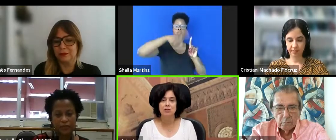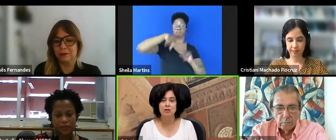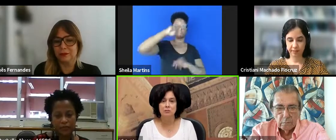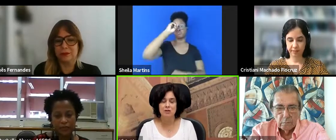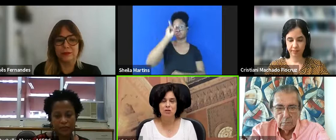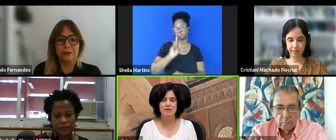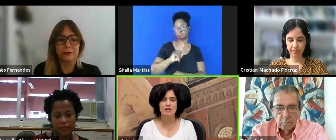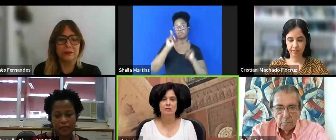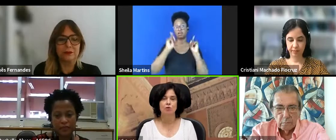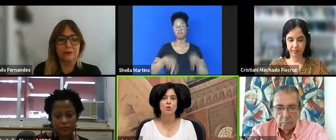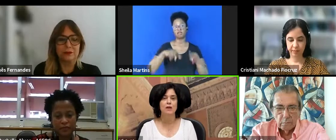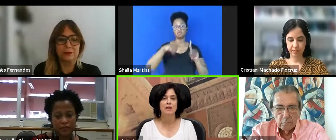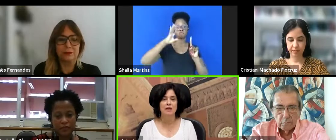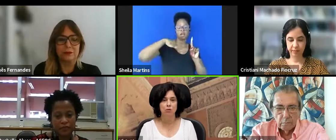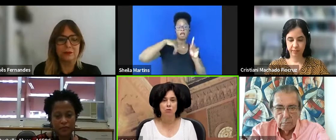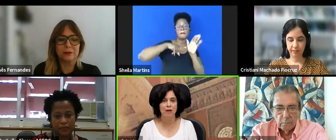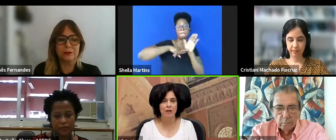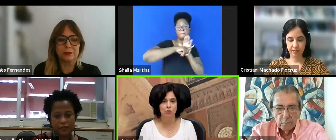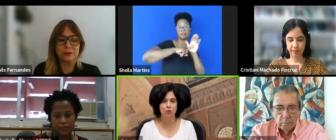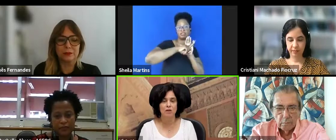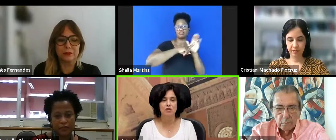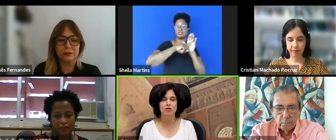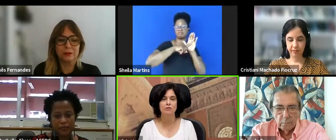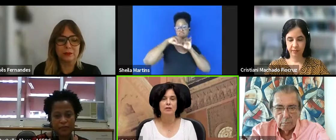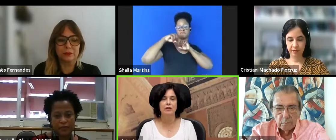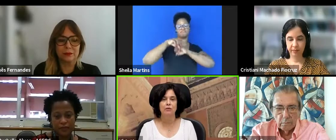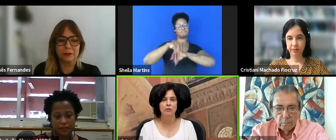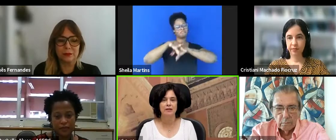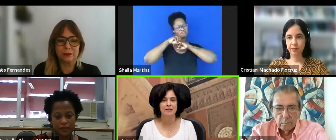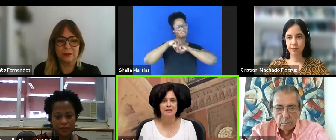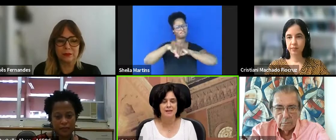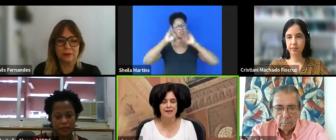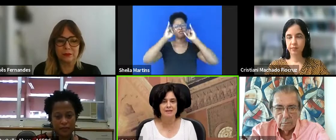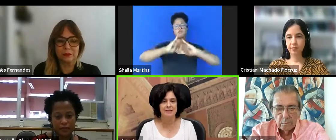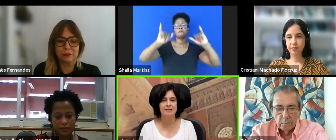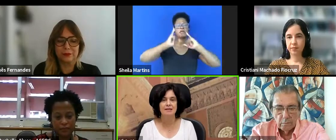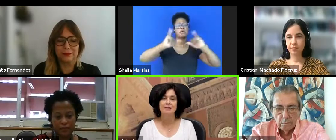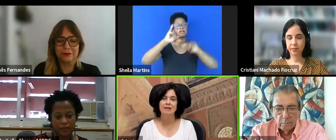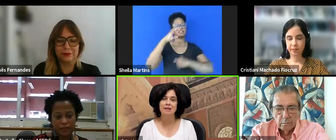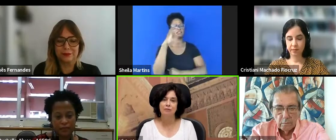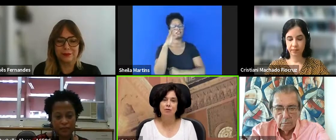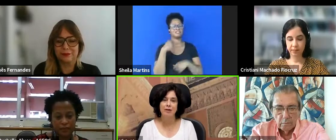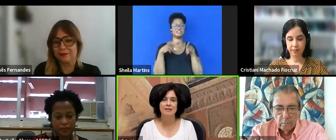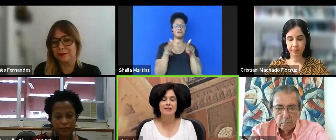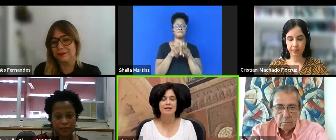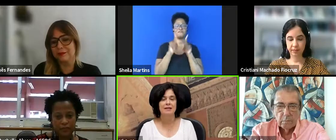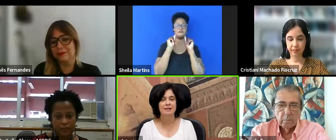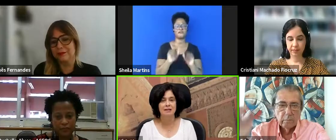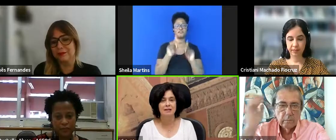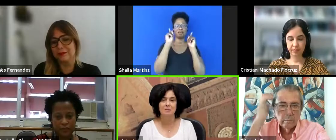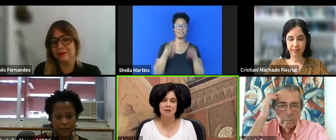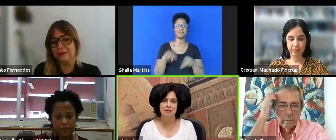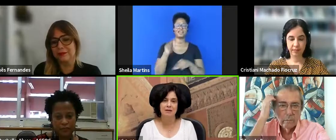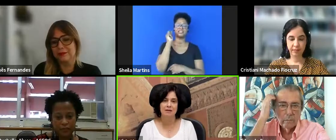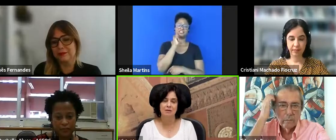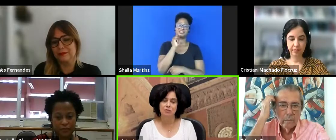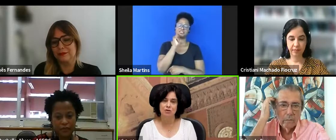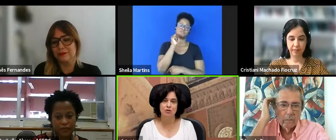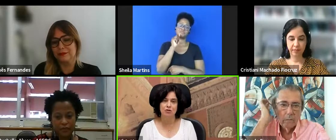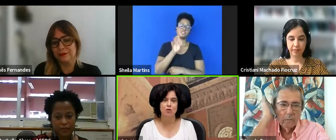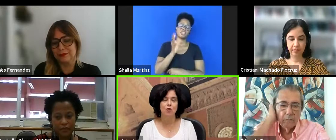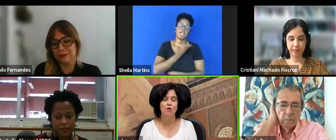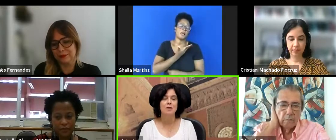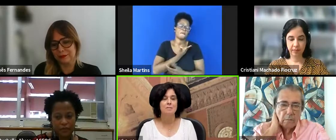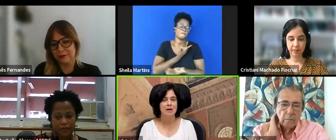a grande pesquisadora, educadora, divulgadora da ciência, que foi essa querida amiga que